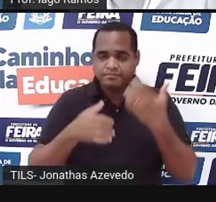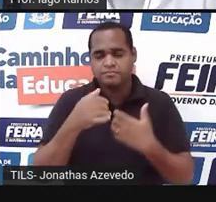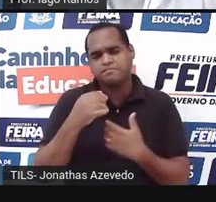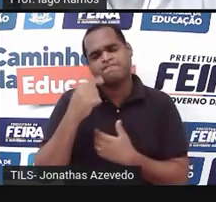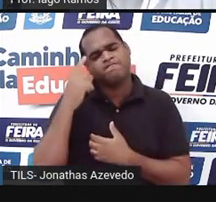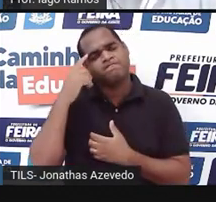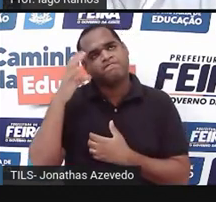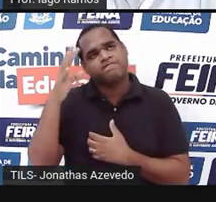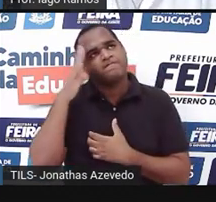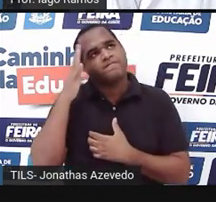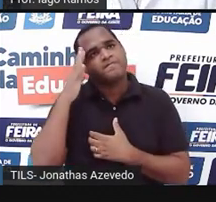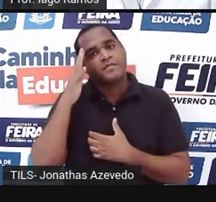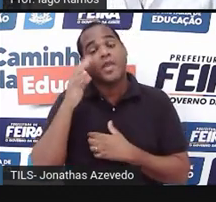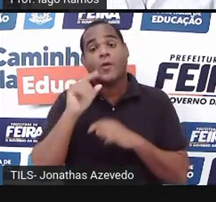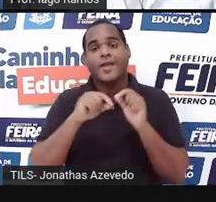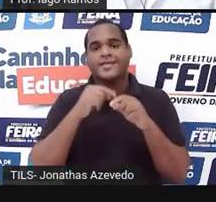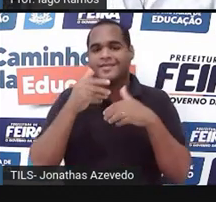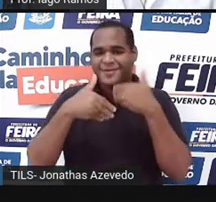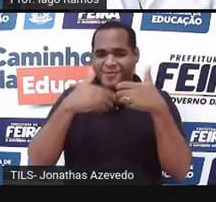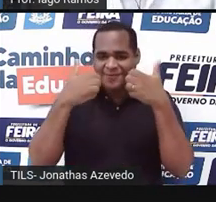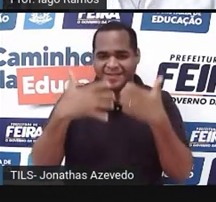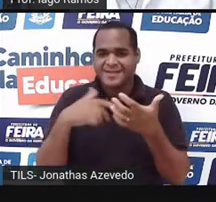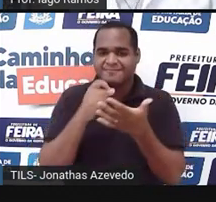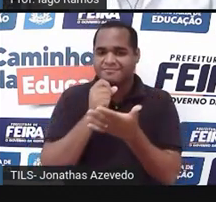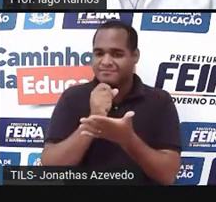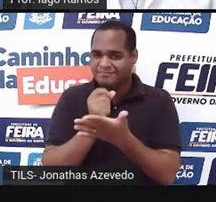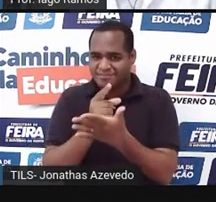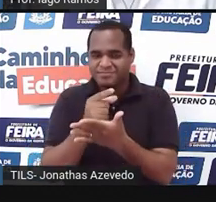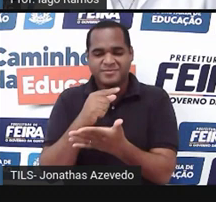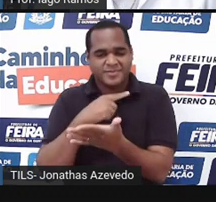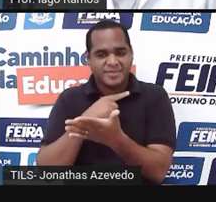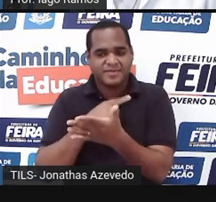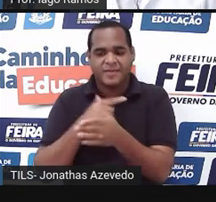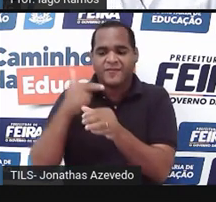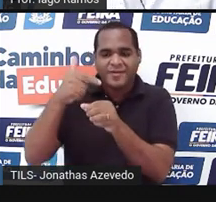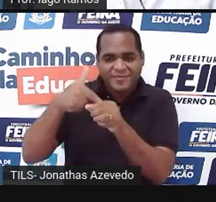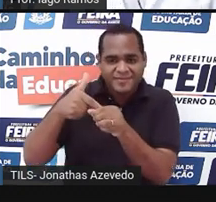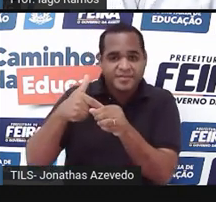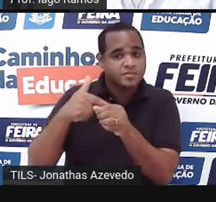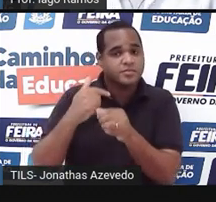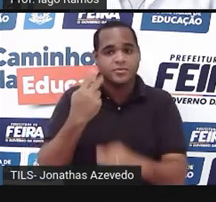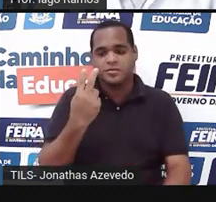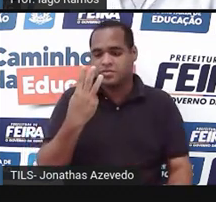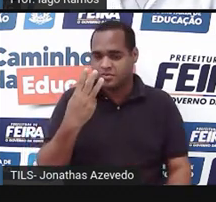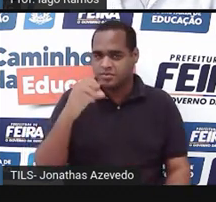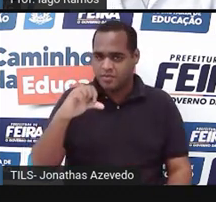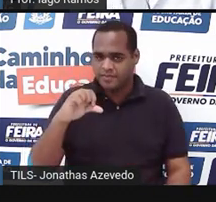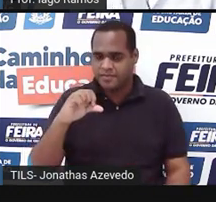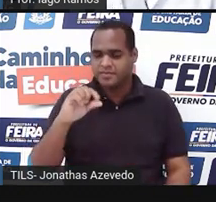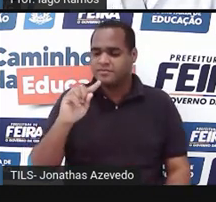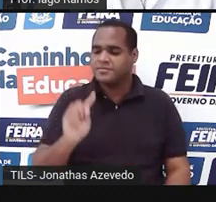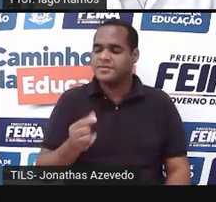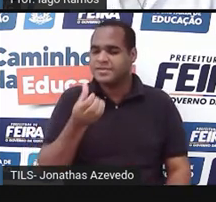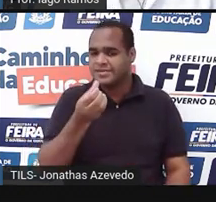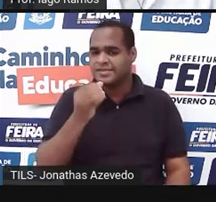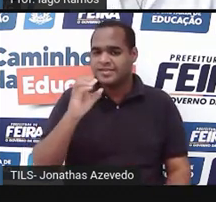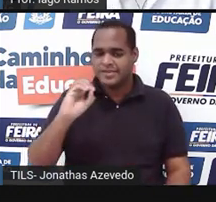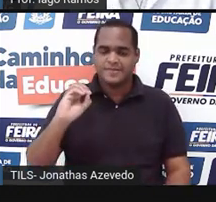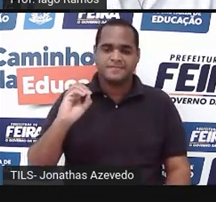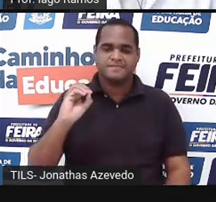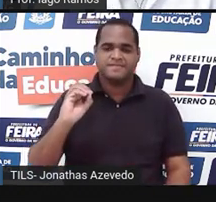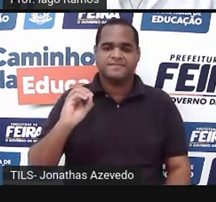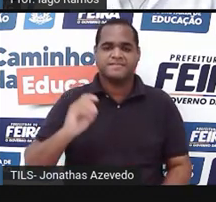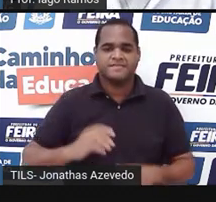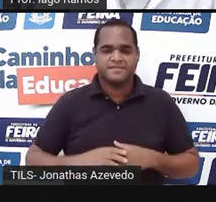supôs que depois que você terminou de abastecer você pagou 239 reais e